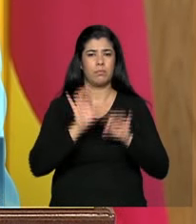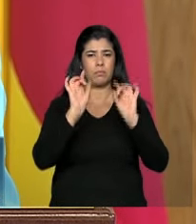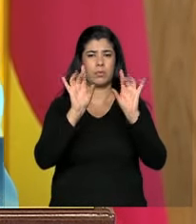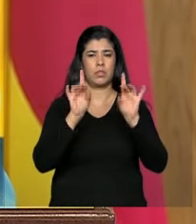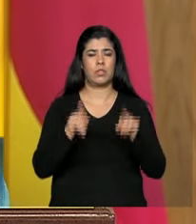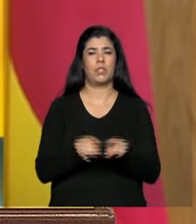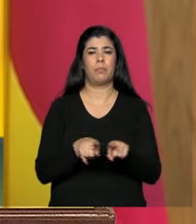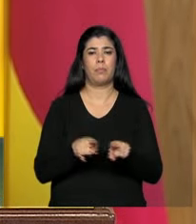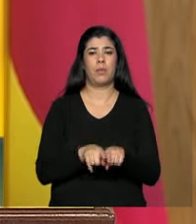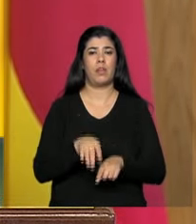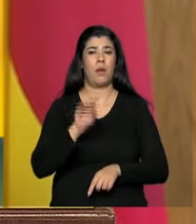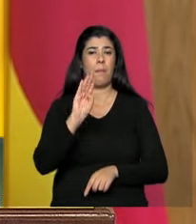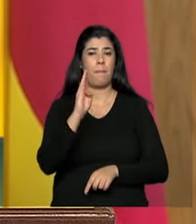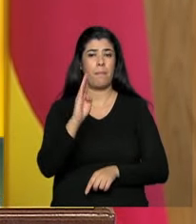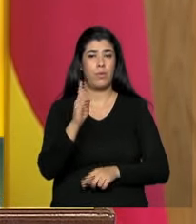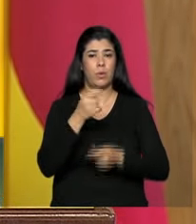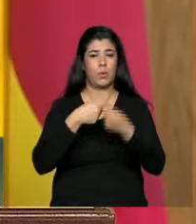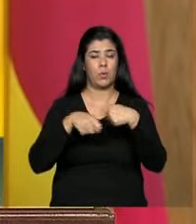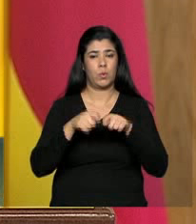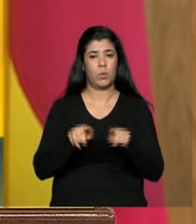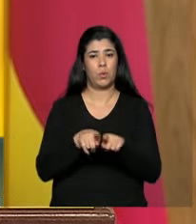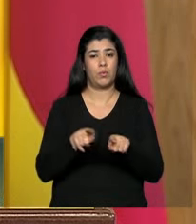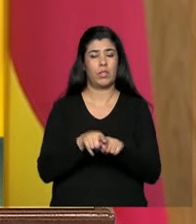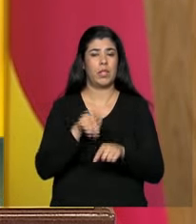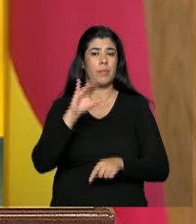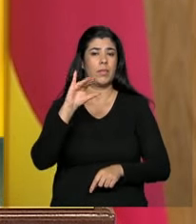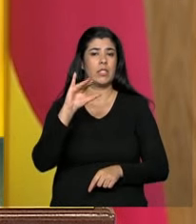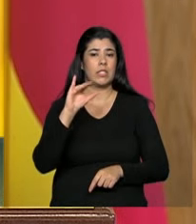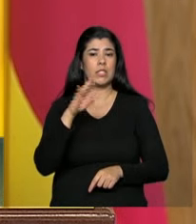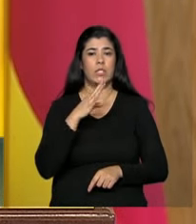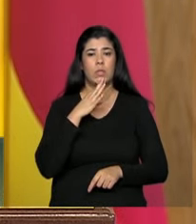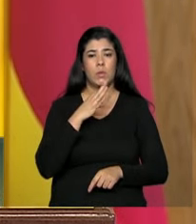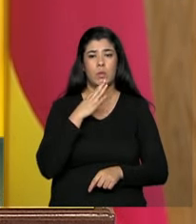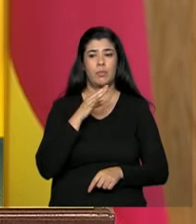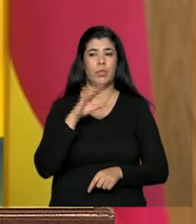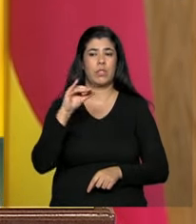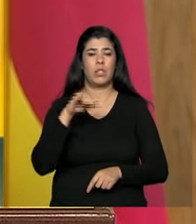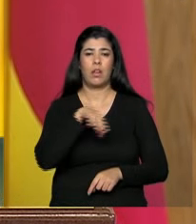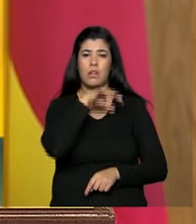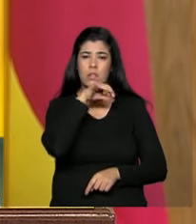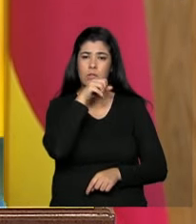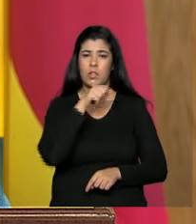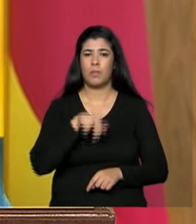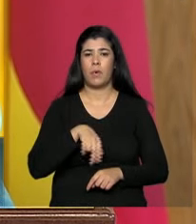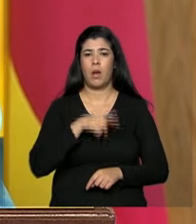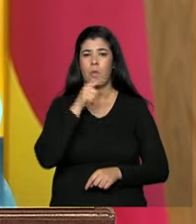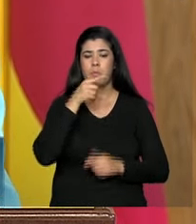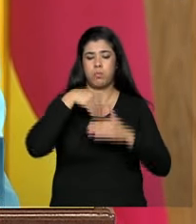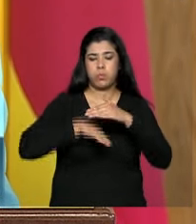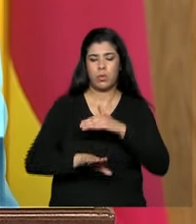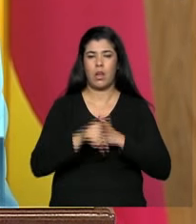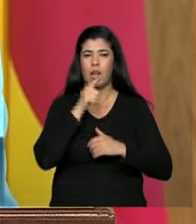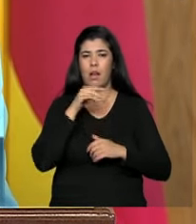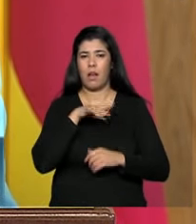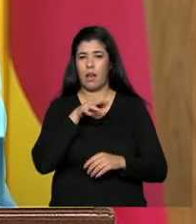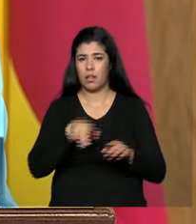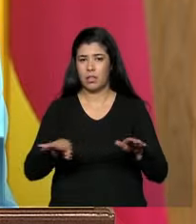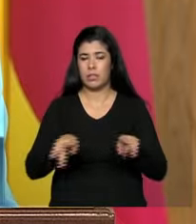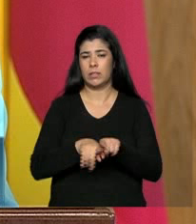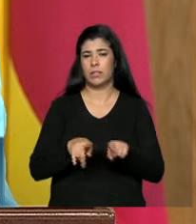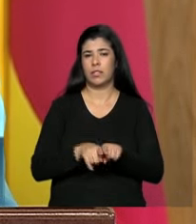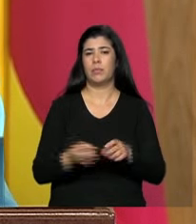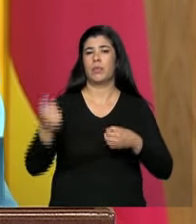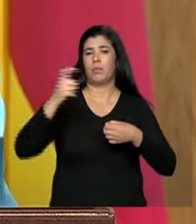e ciências marinhas. Avançamos também na cooperação ambiental. Acordamos